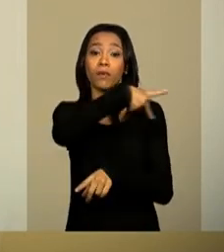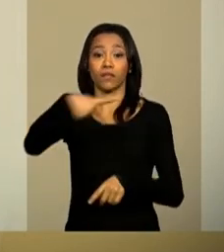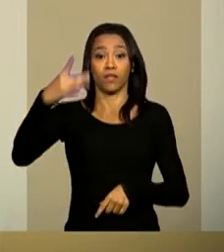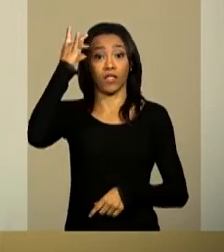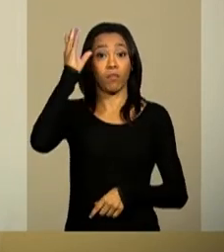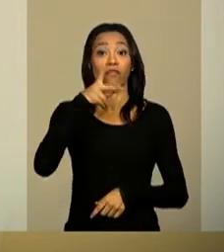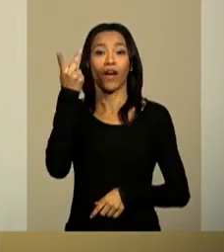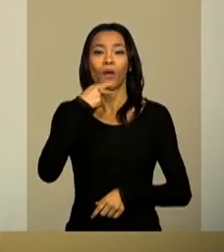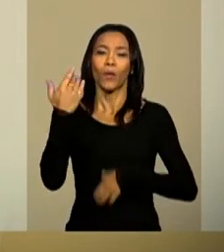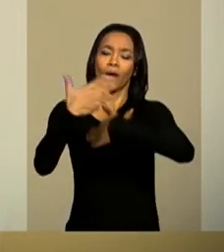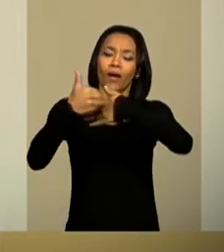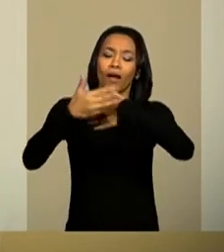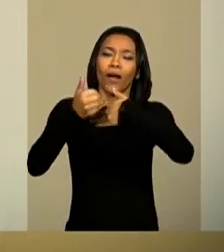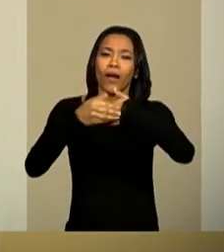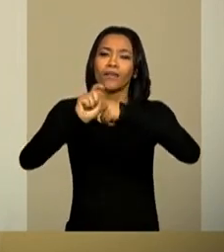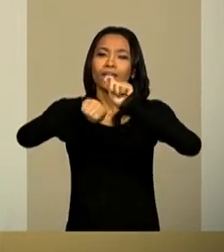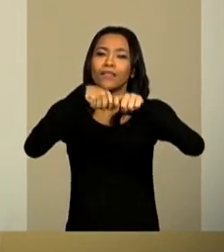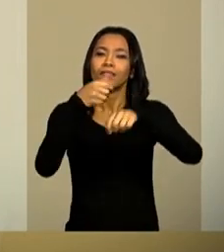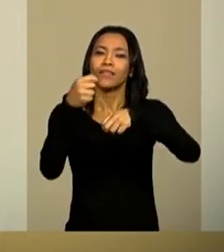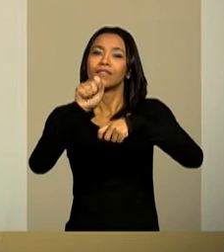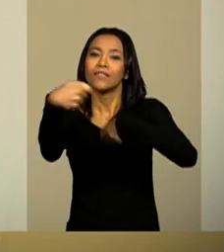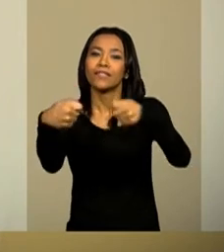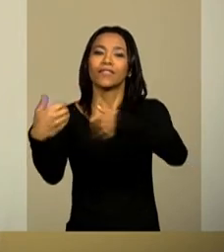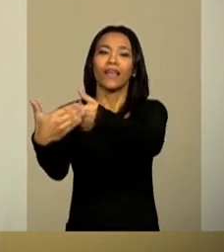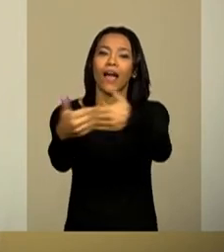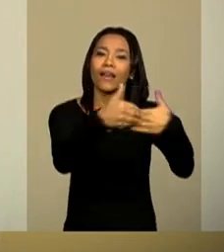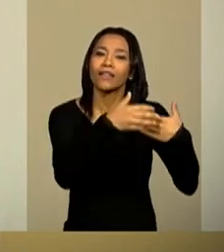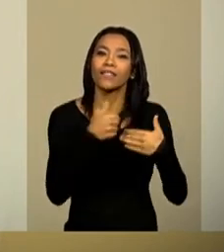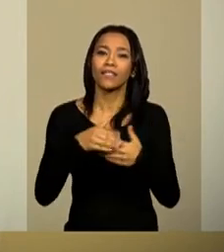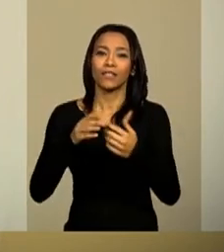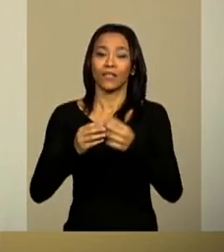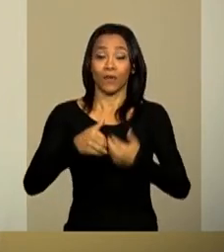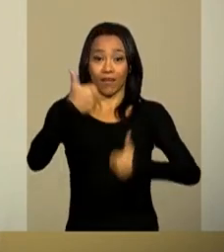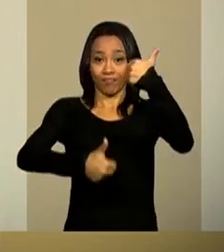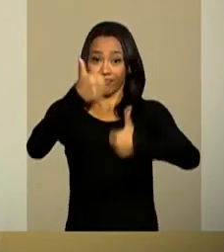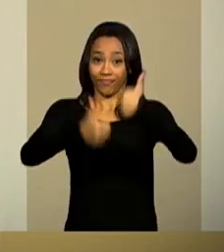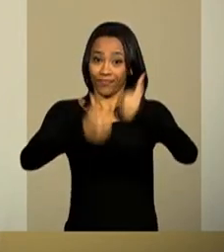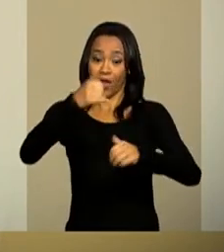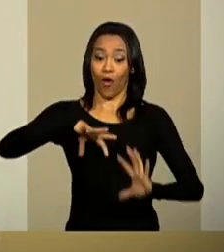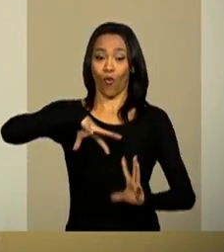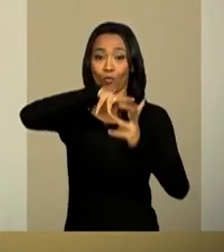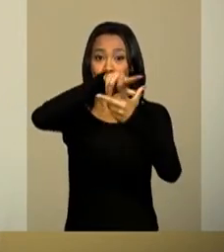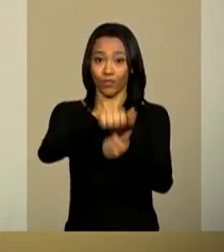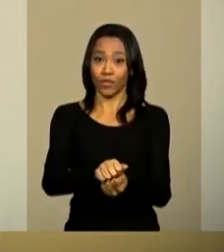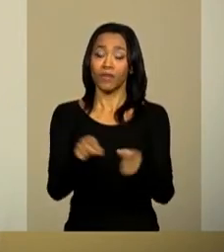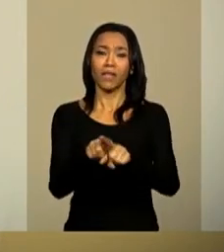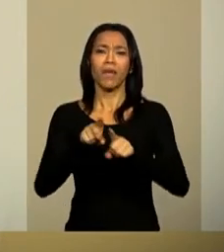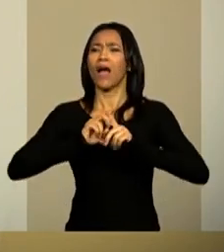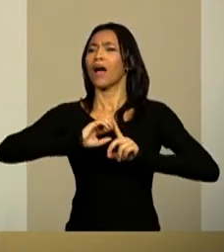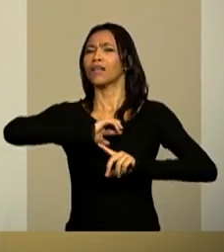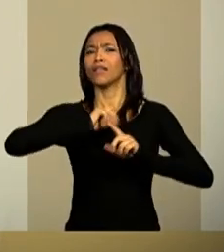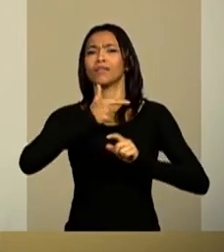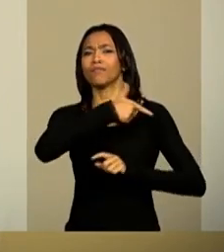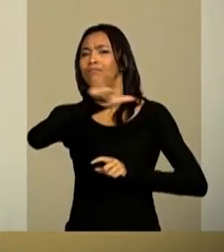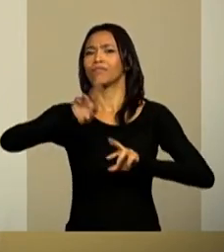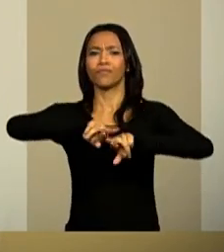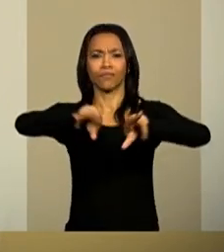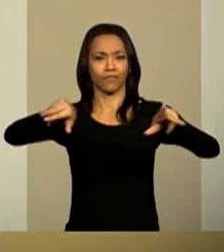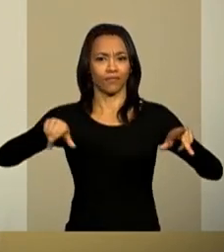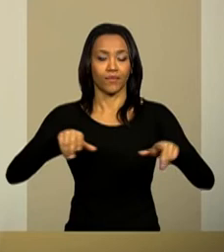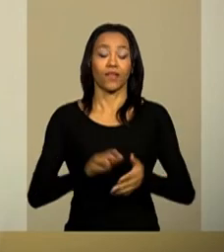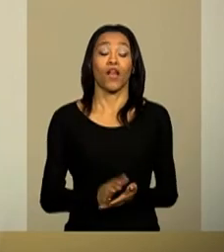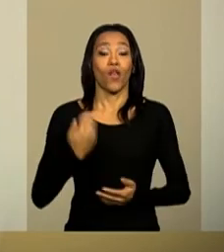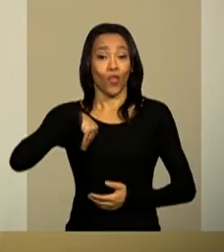dedicou palavras de carinho aos nossos atletas que disputam o Mundial de Futebol e a todos os desportistas do Brasil. Meus